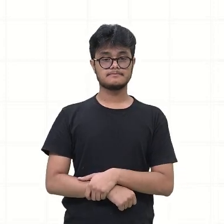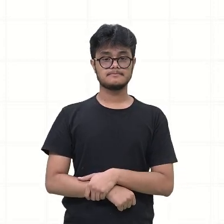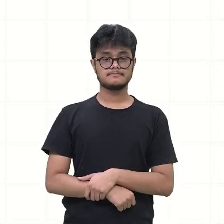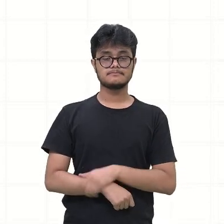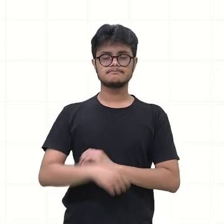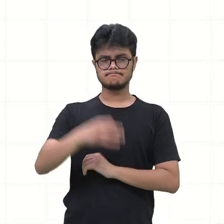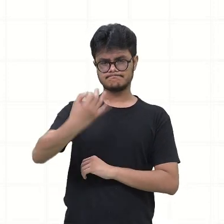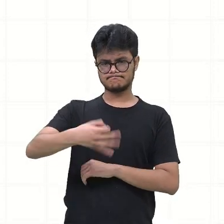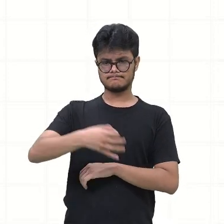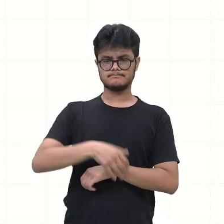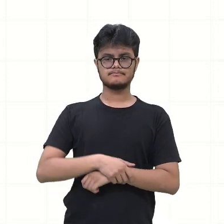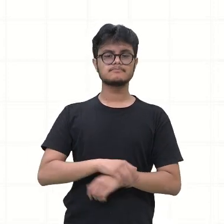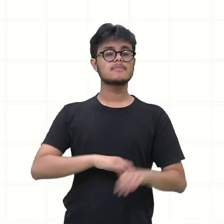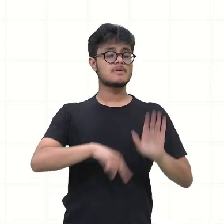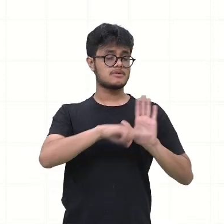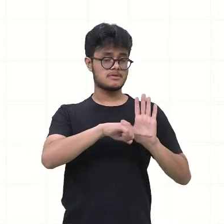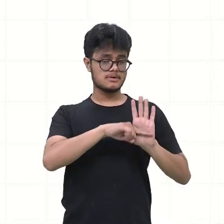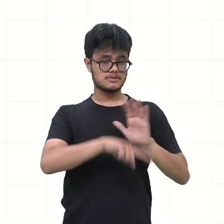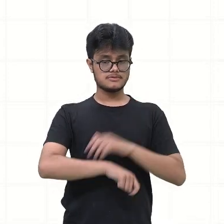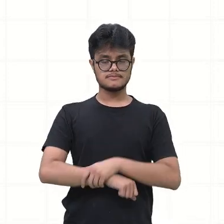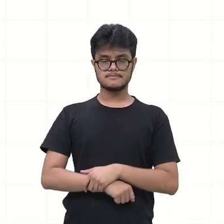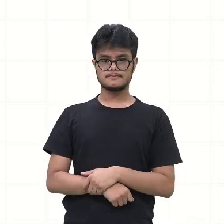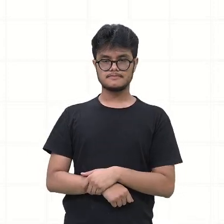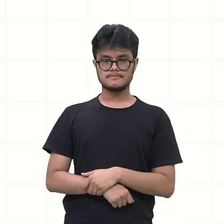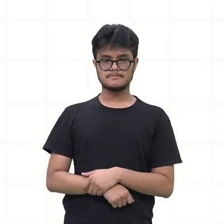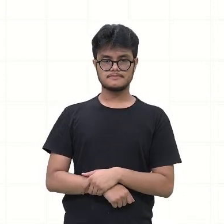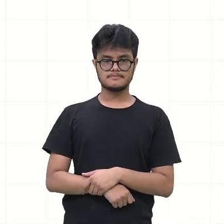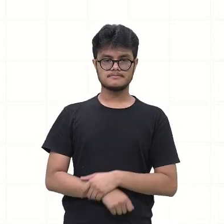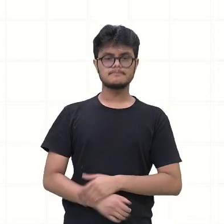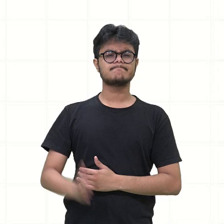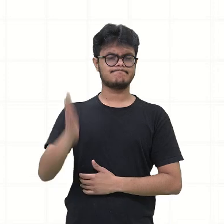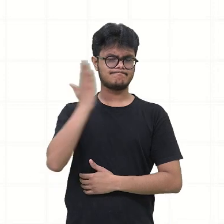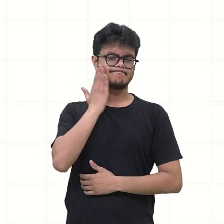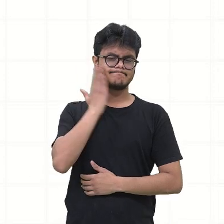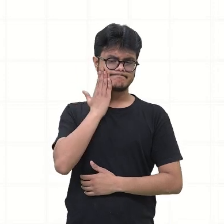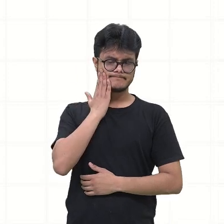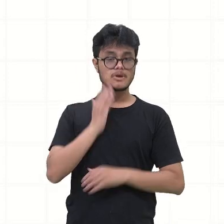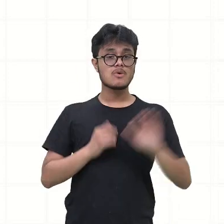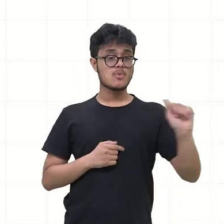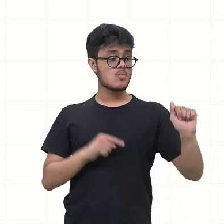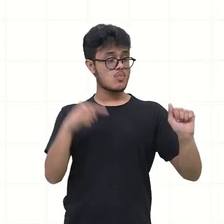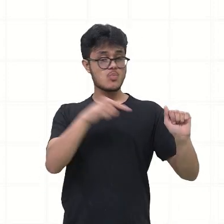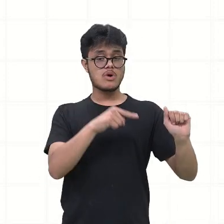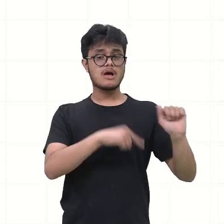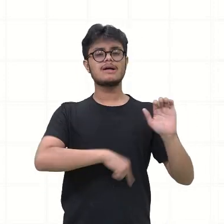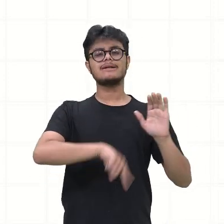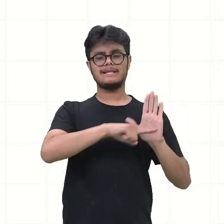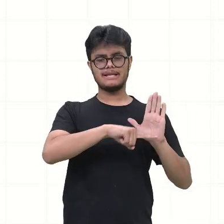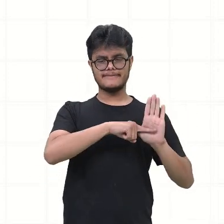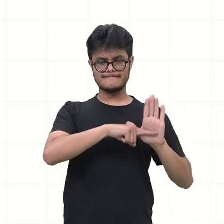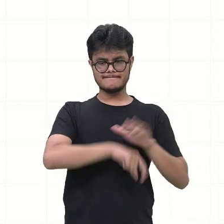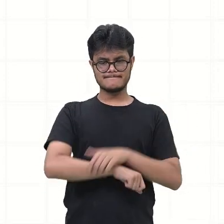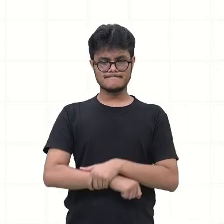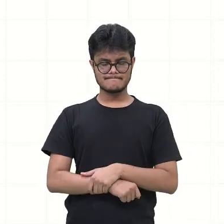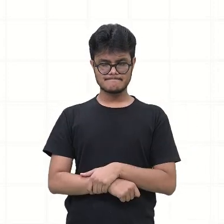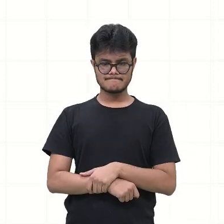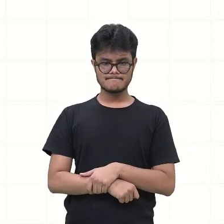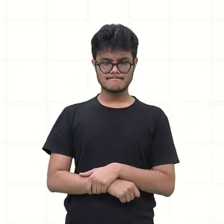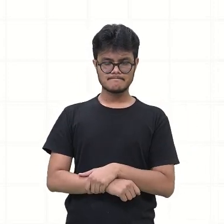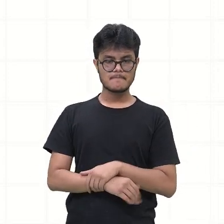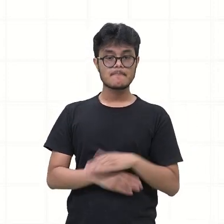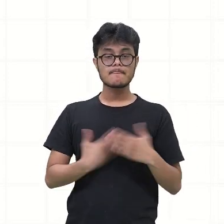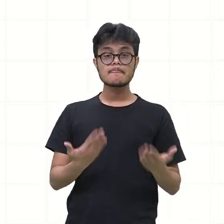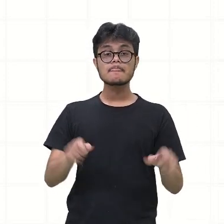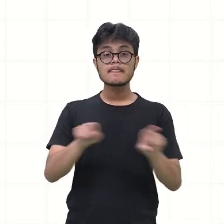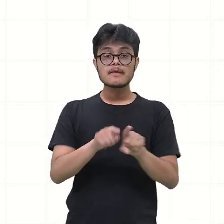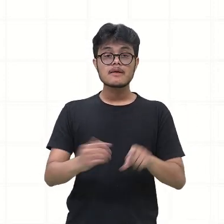Correto? Ele vai estar do lado negativo. Então, eu já sei que esse meu A vai ter que ser um número negativo. E aí, eu vou observar o